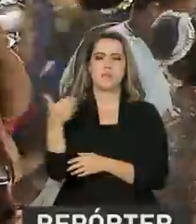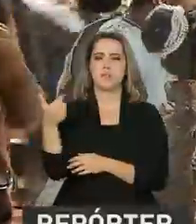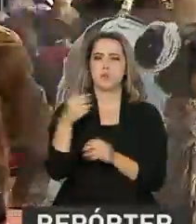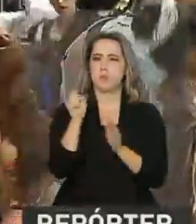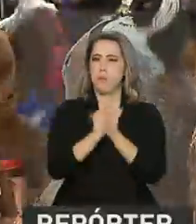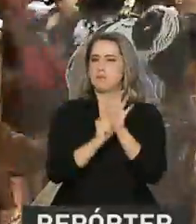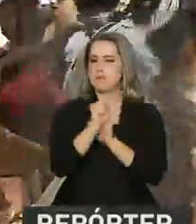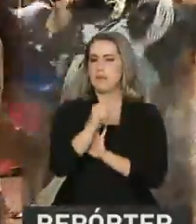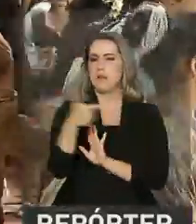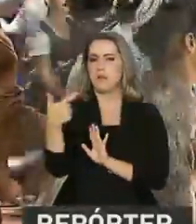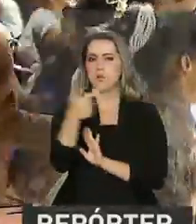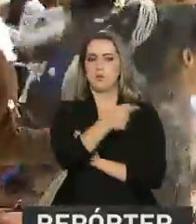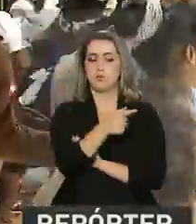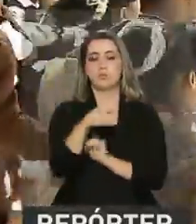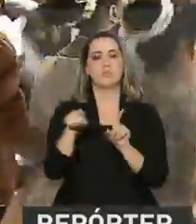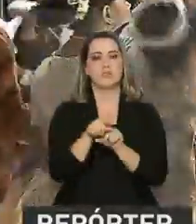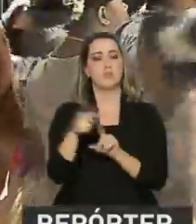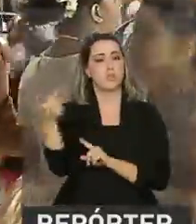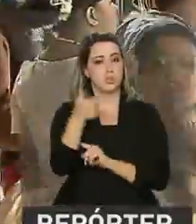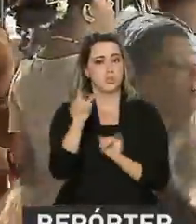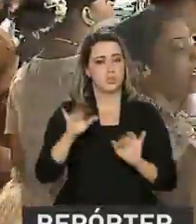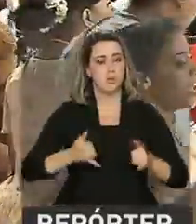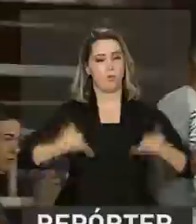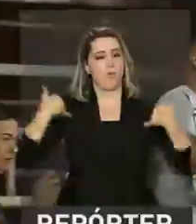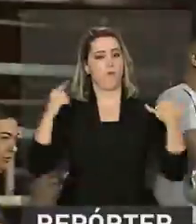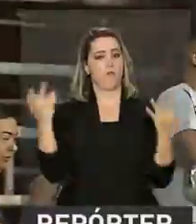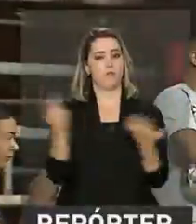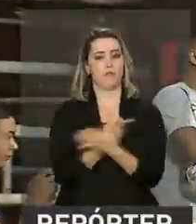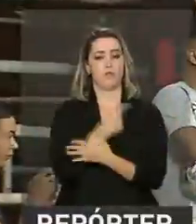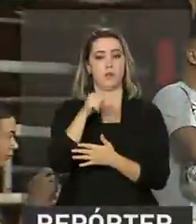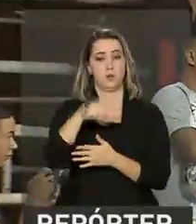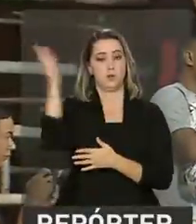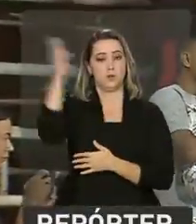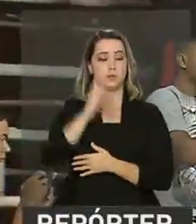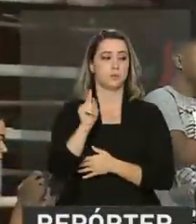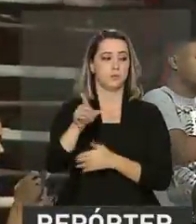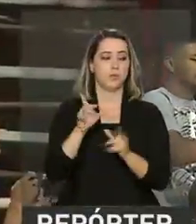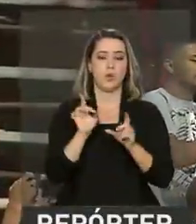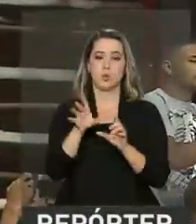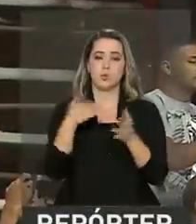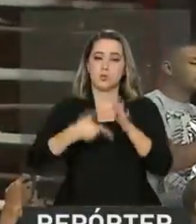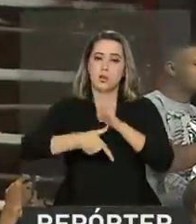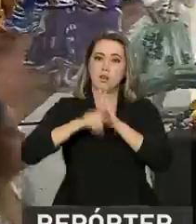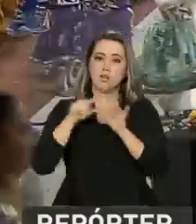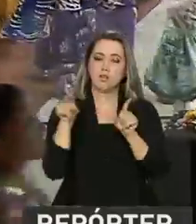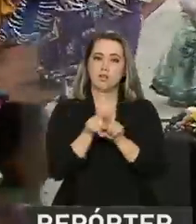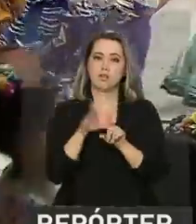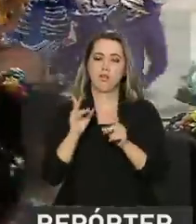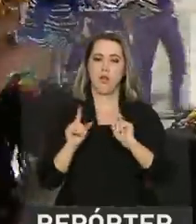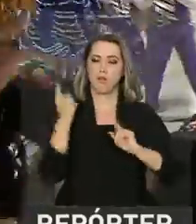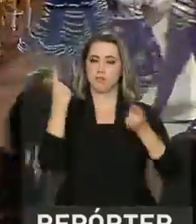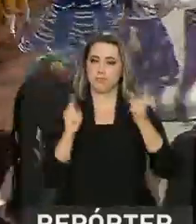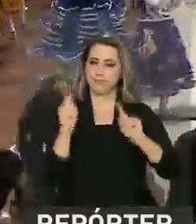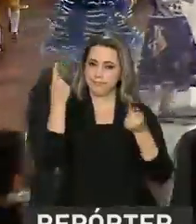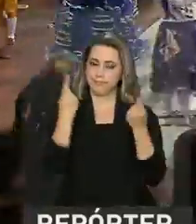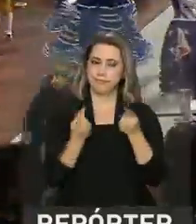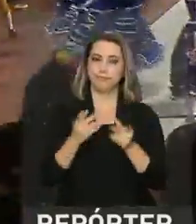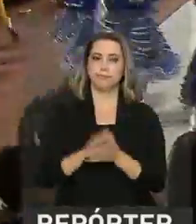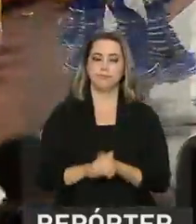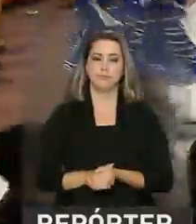XVII são a segunda maior comemoração realizada pelos brasileiros, ficando atrás apenas do Carnaval.